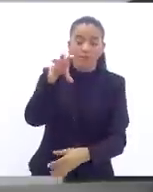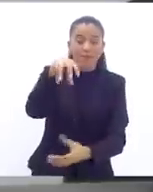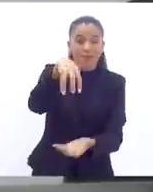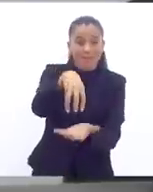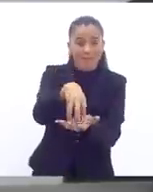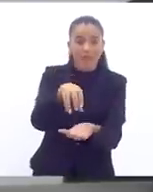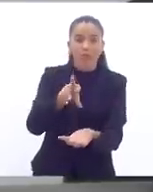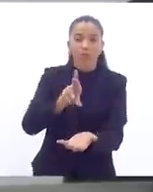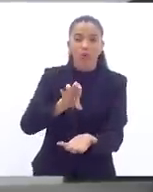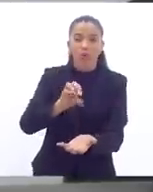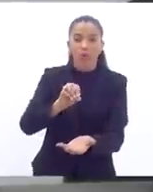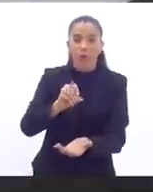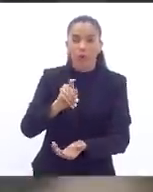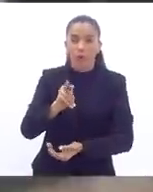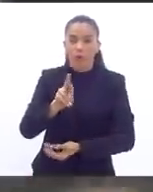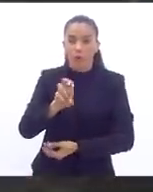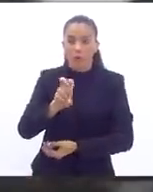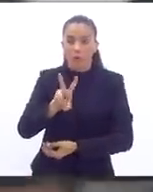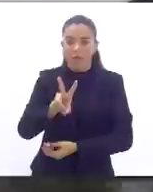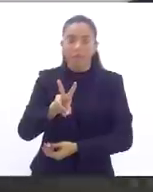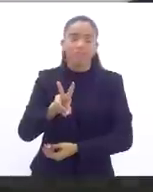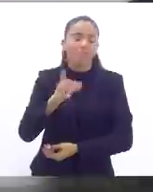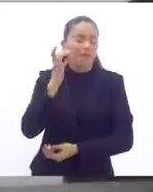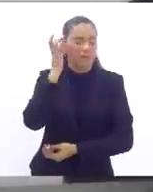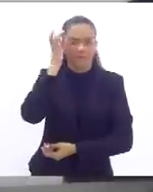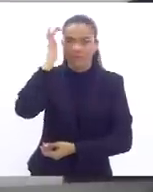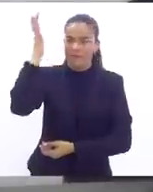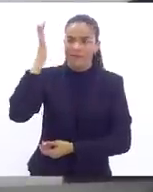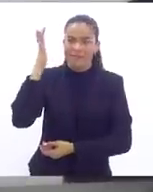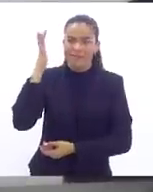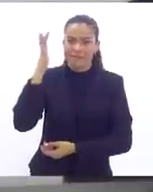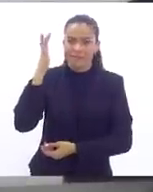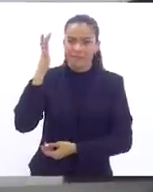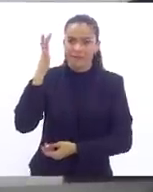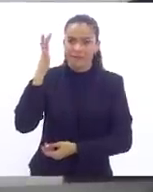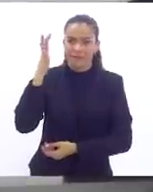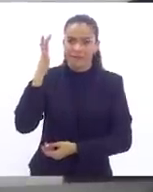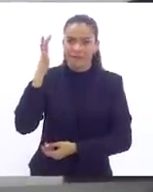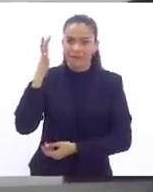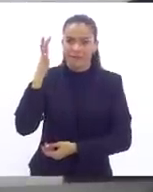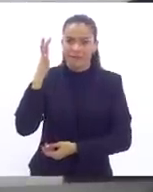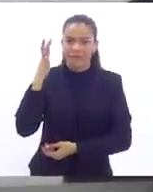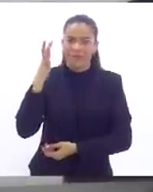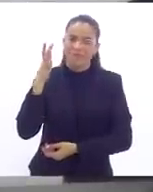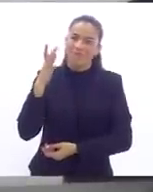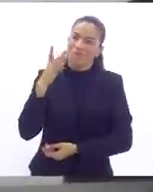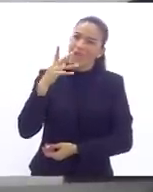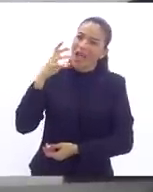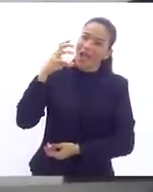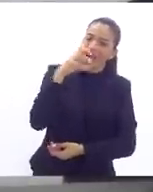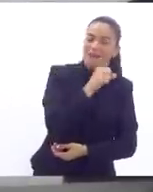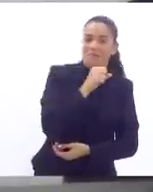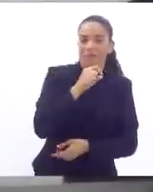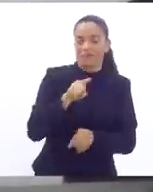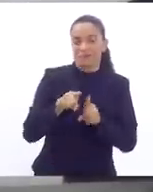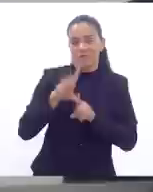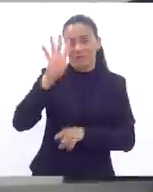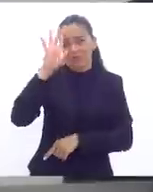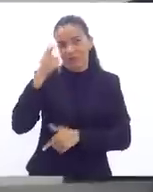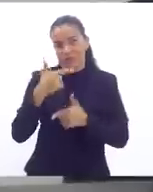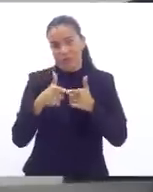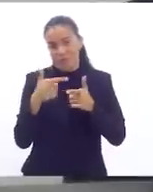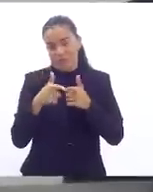o mais fácil para a maneira mais fácil mais bom de se resolver os problemas